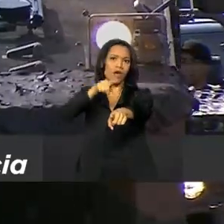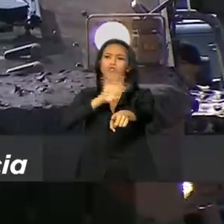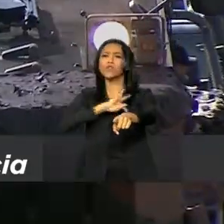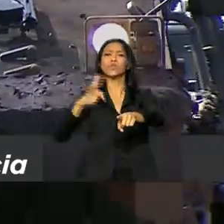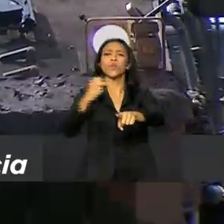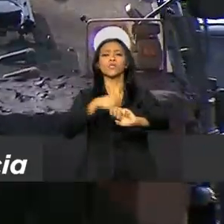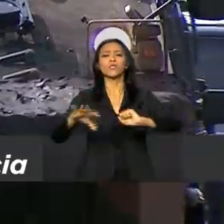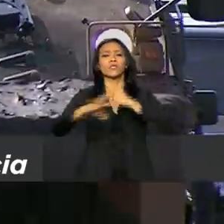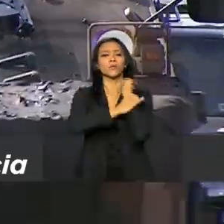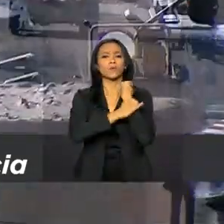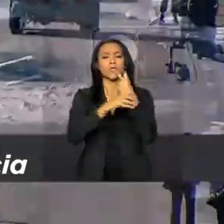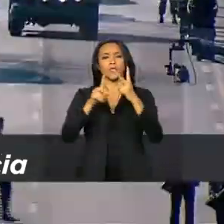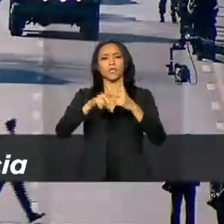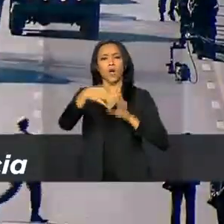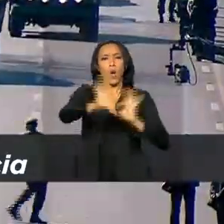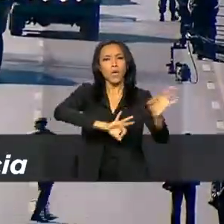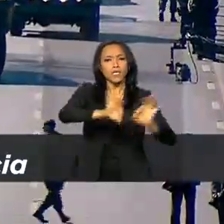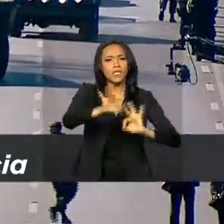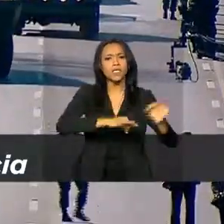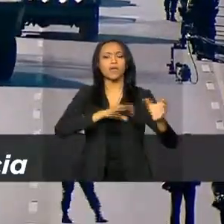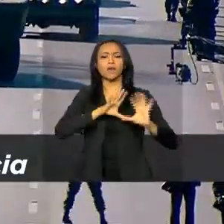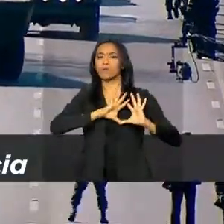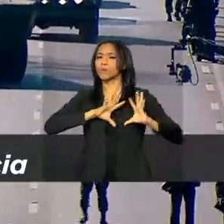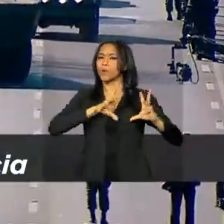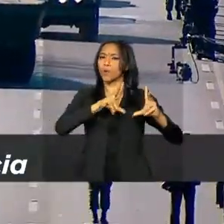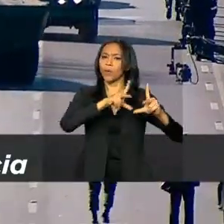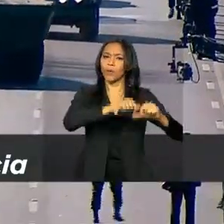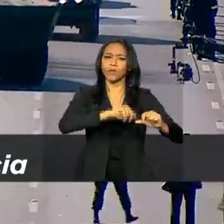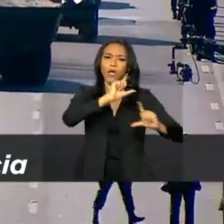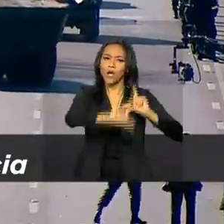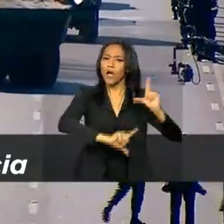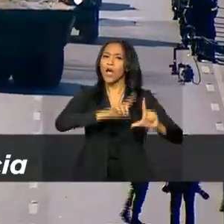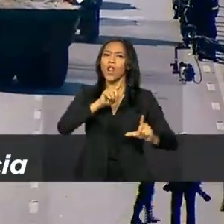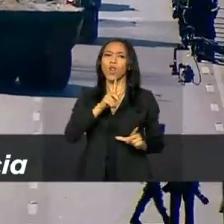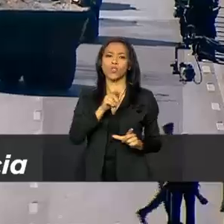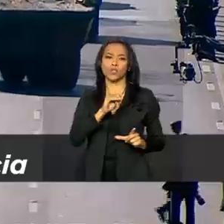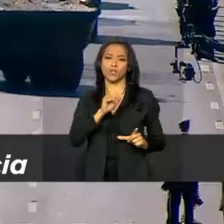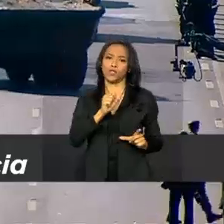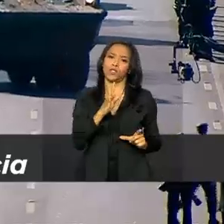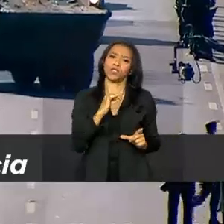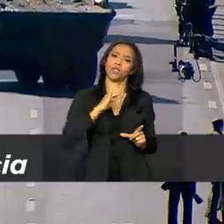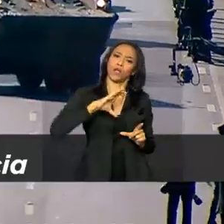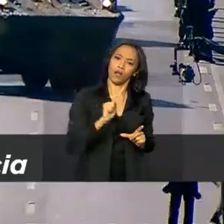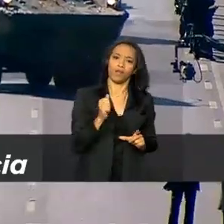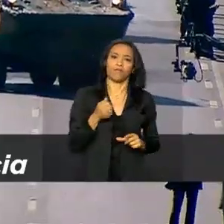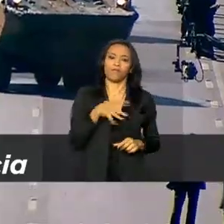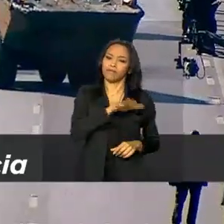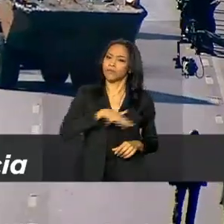segurança, organização e logística das comemorações de 7 de setembro.